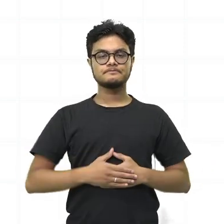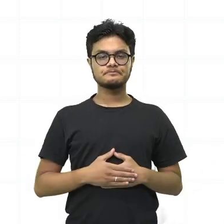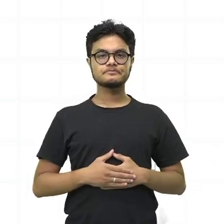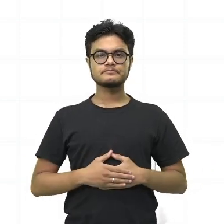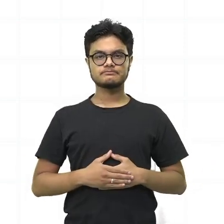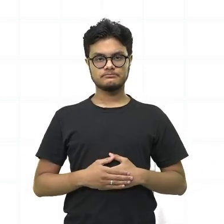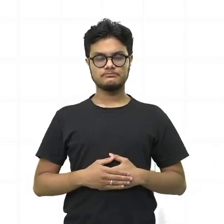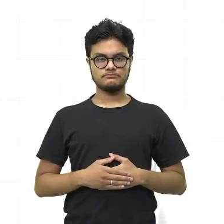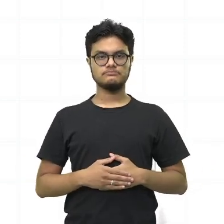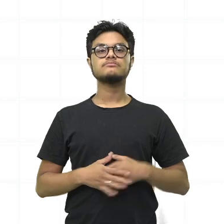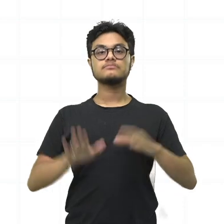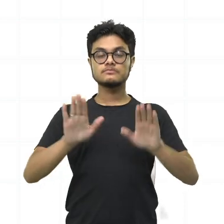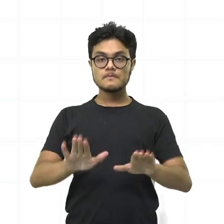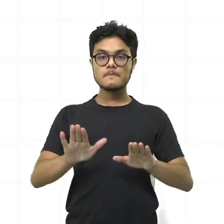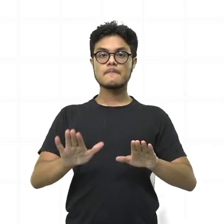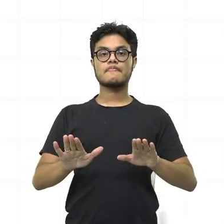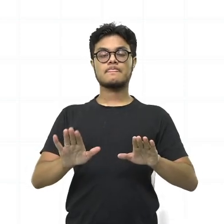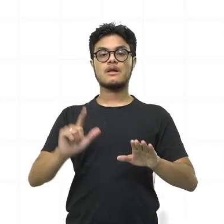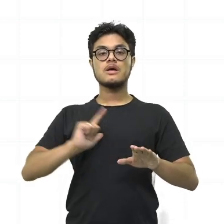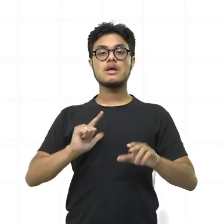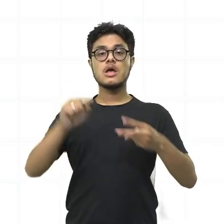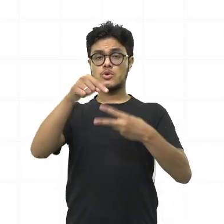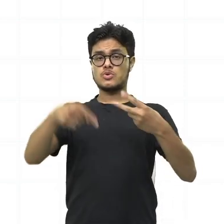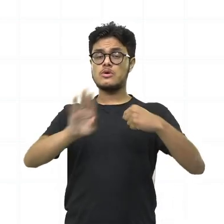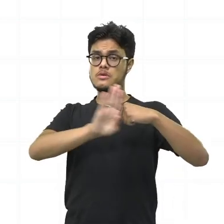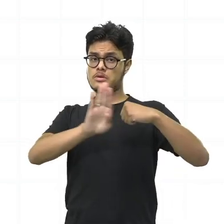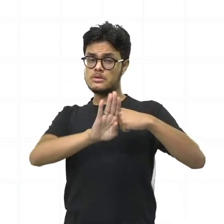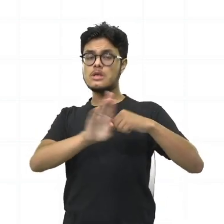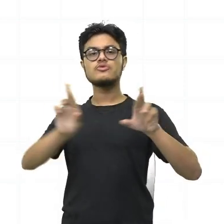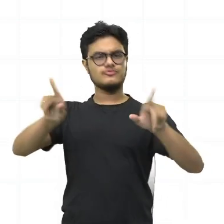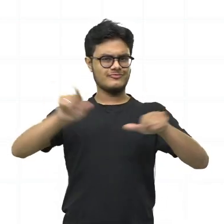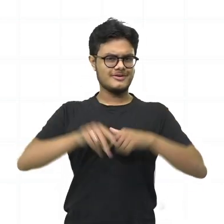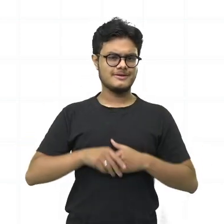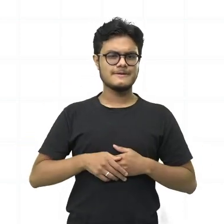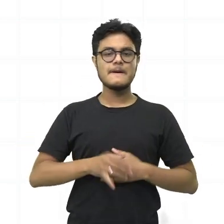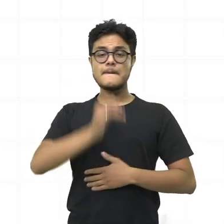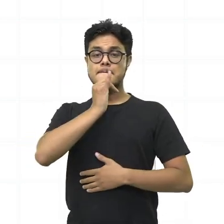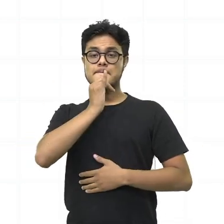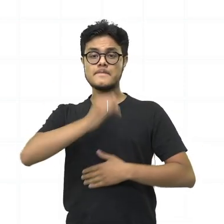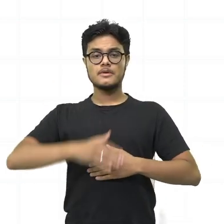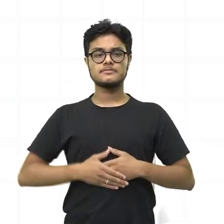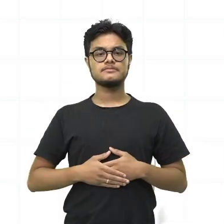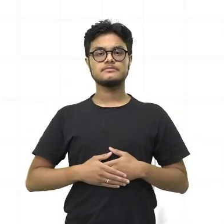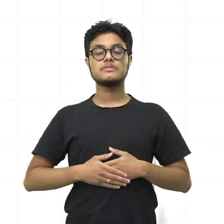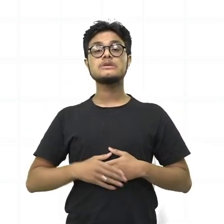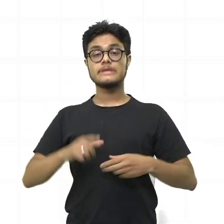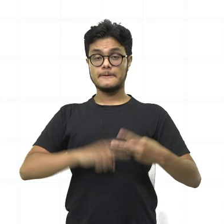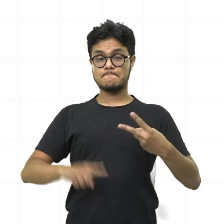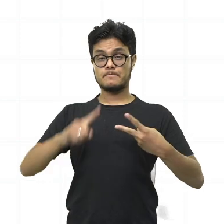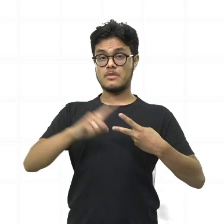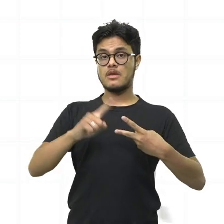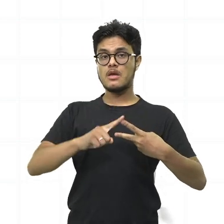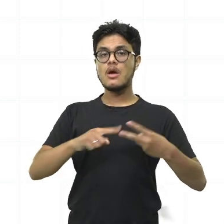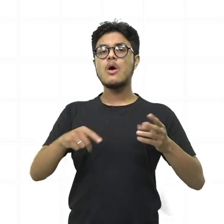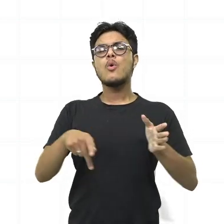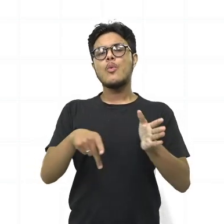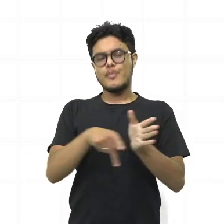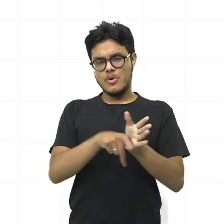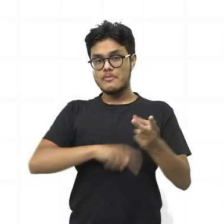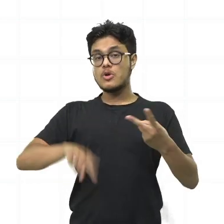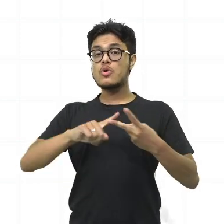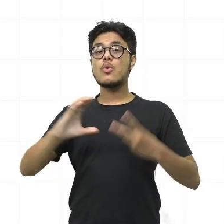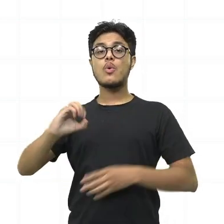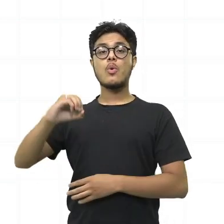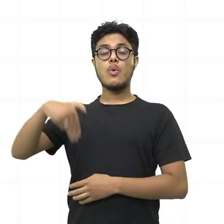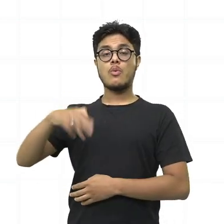né? A cada 2 substantivos, nós temos uma diferença entre eles. Por exemplo, comum e o próprio, né? Ele tem